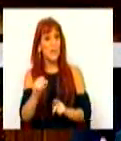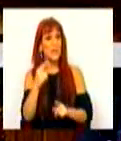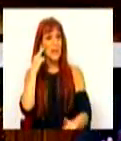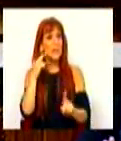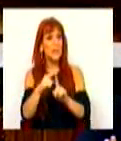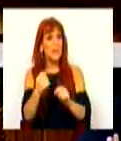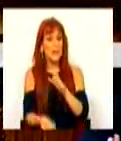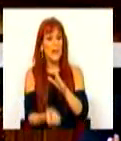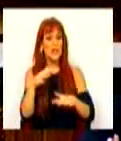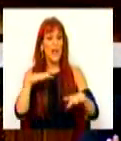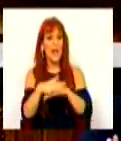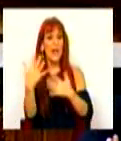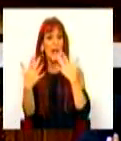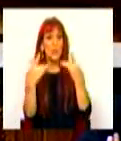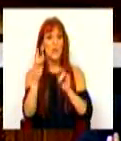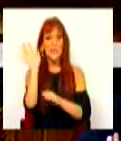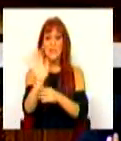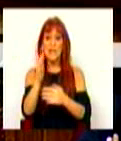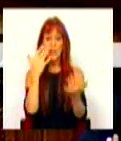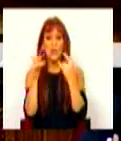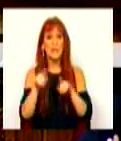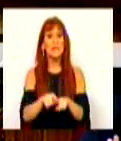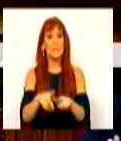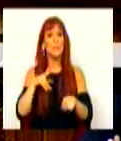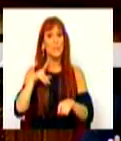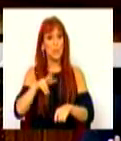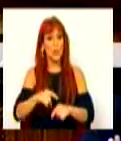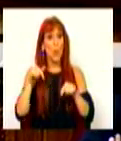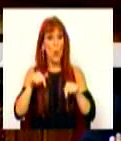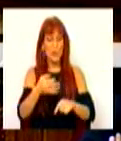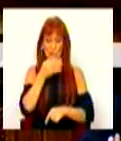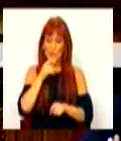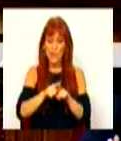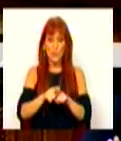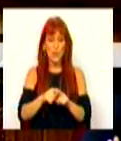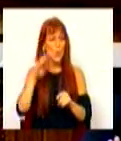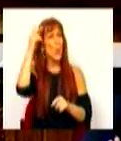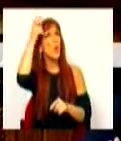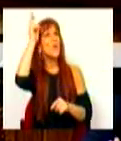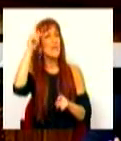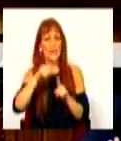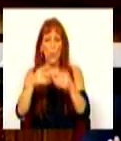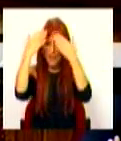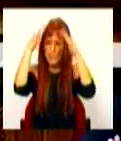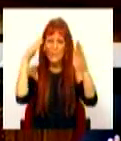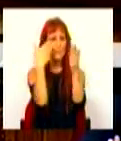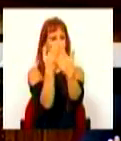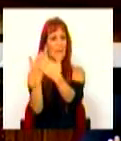visa a criação da rede de teatros e cineteatros portugueses. Se hoje falamos de conceitos como